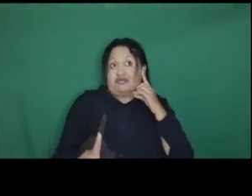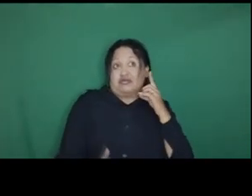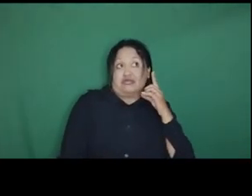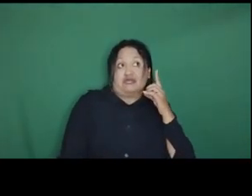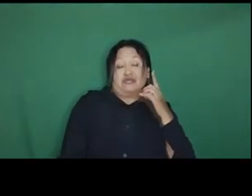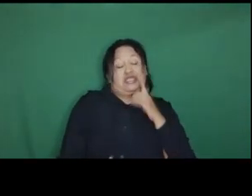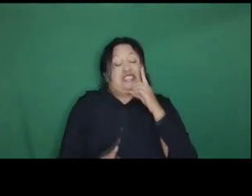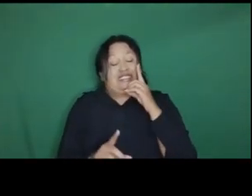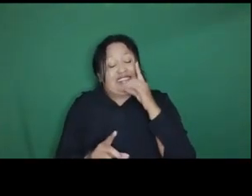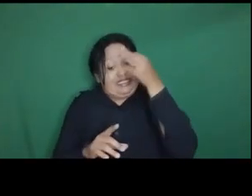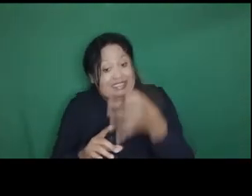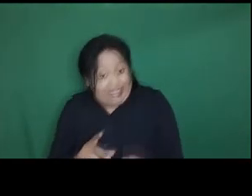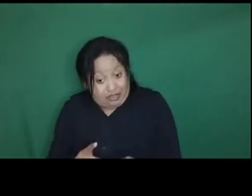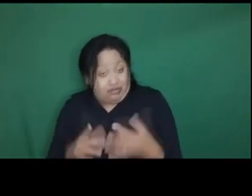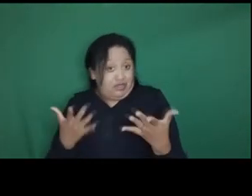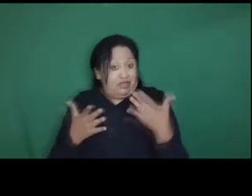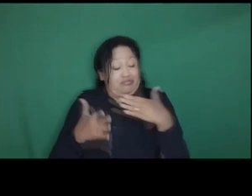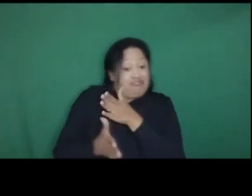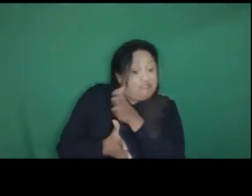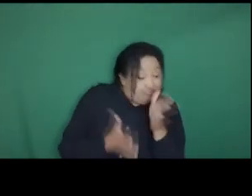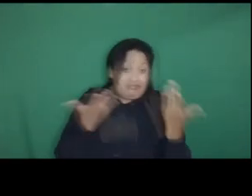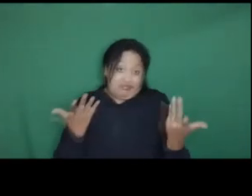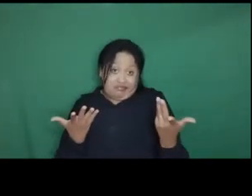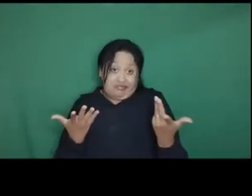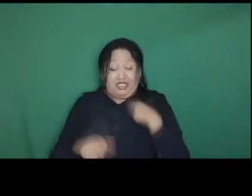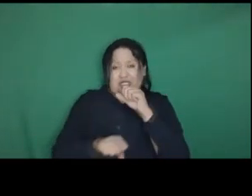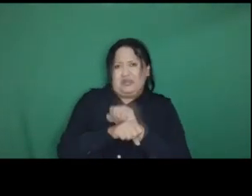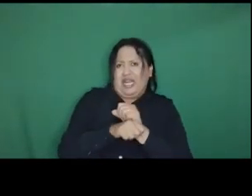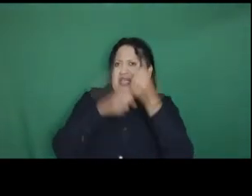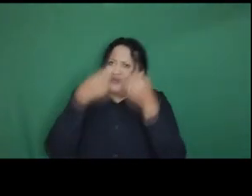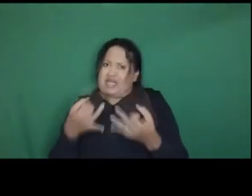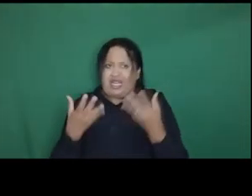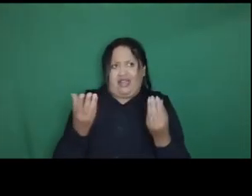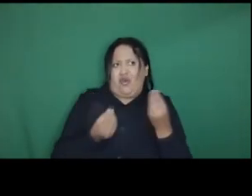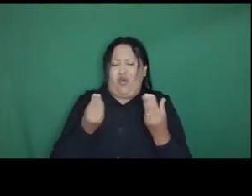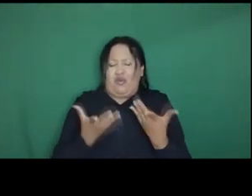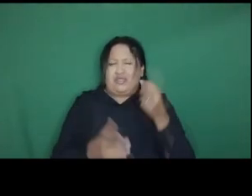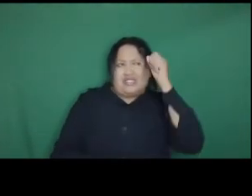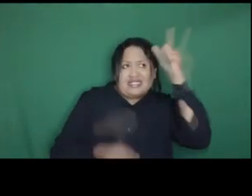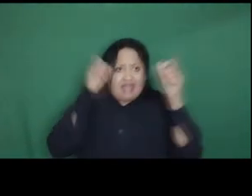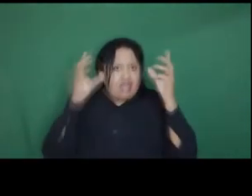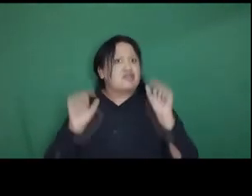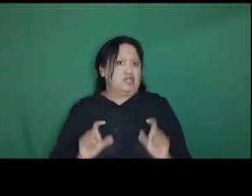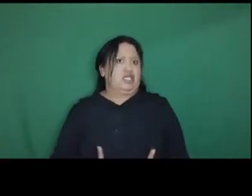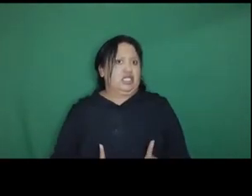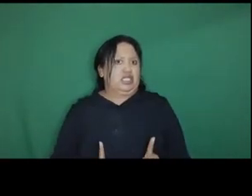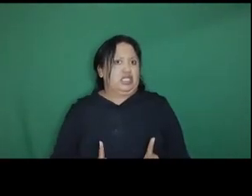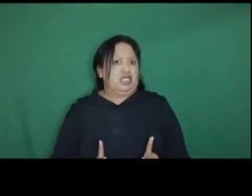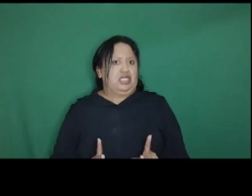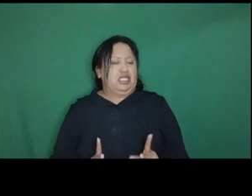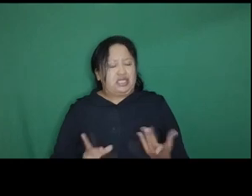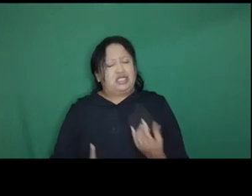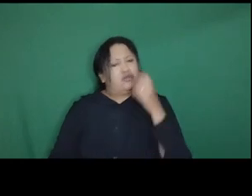explicar vamos dizer assim as suas ideias tá indivíduo Então já elimino e na letra estado